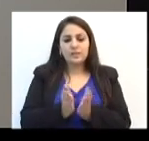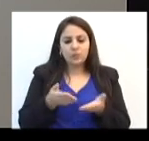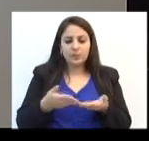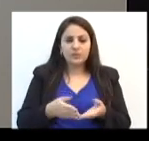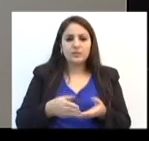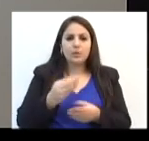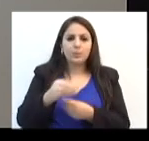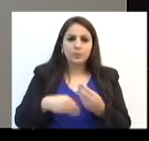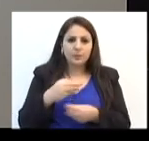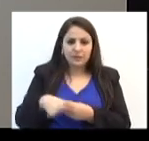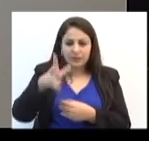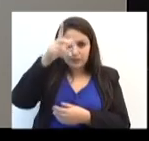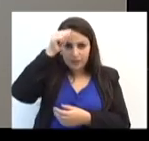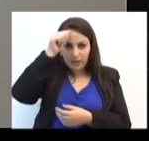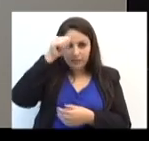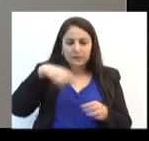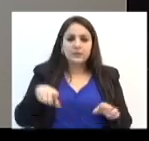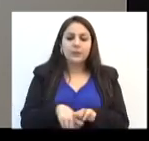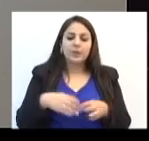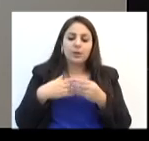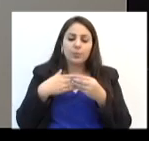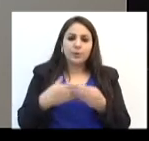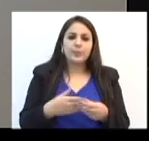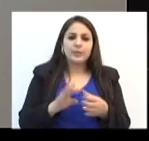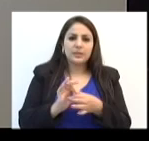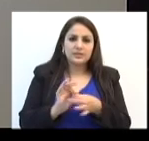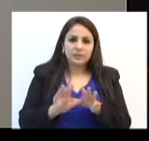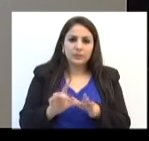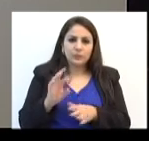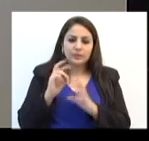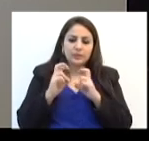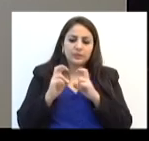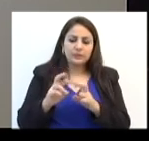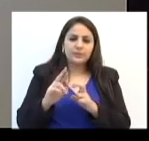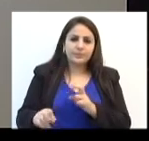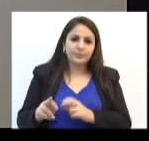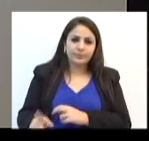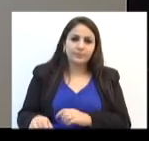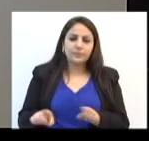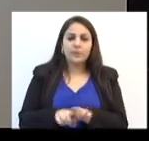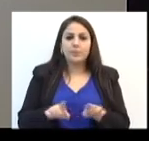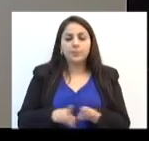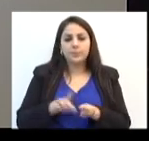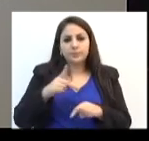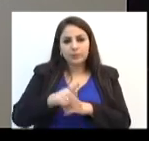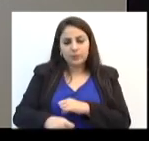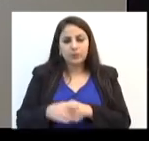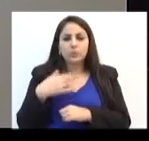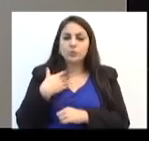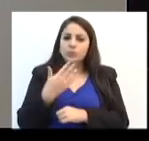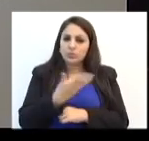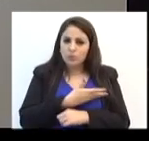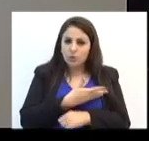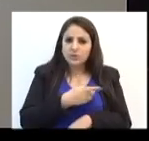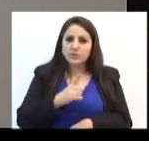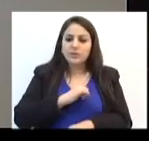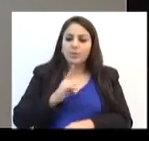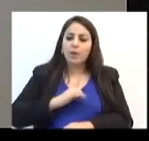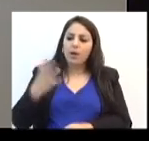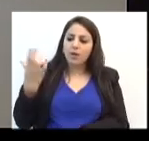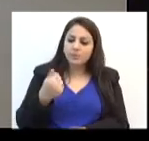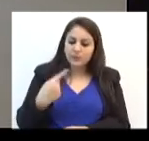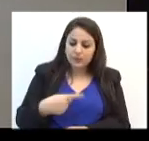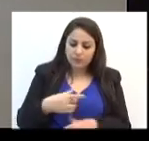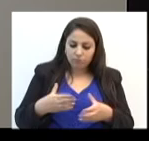para análise e acompanhamento das estações de trânsito do transporte público de Passo Fundo, nós estamos recebendo